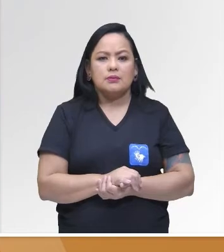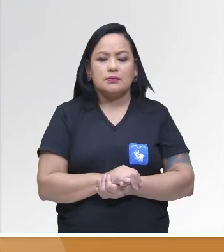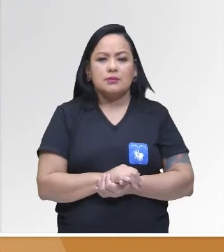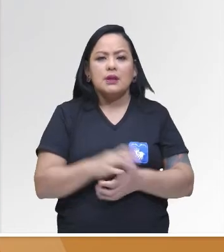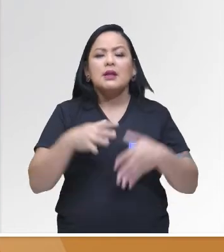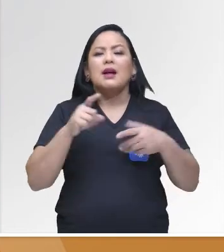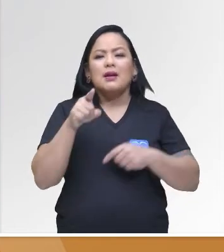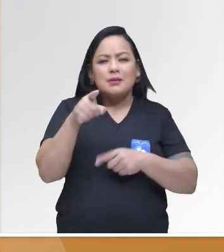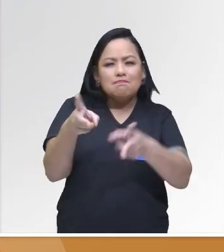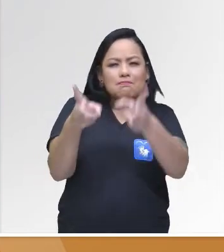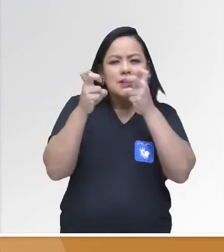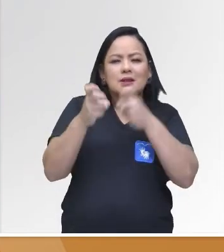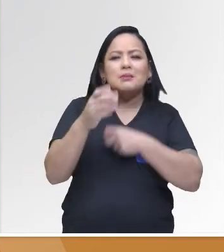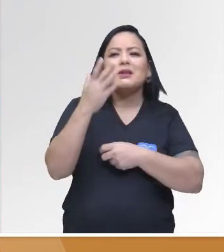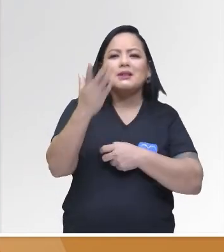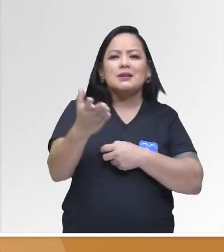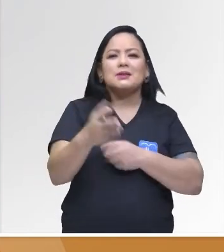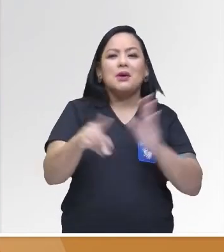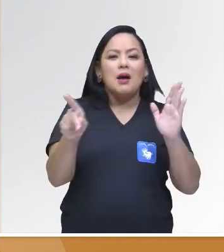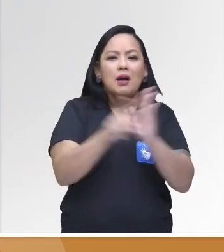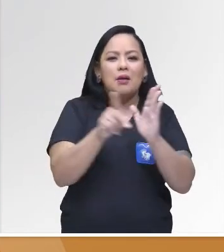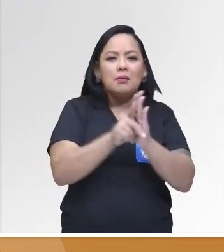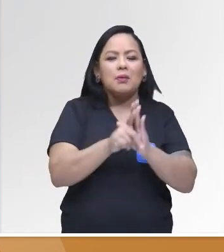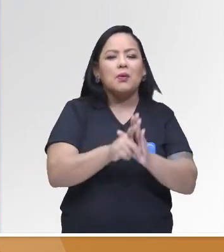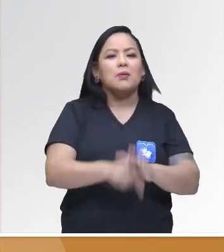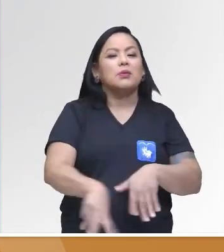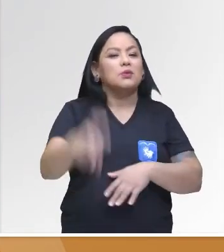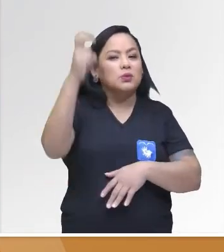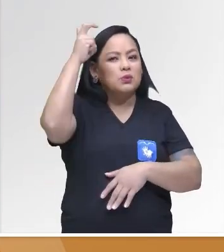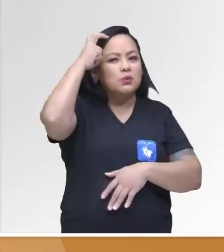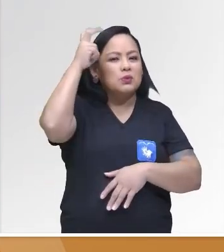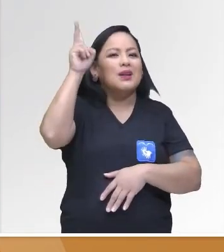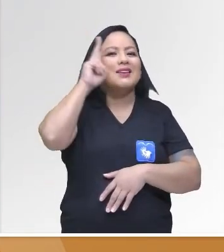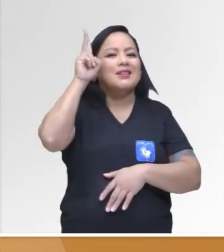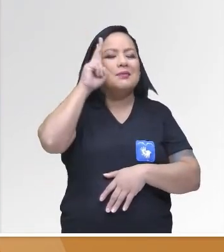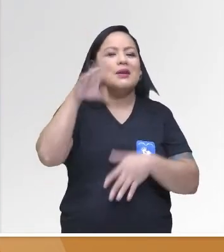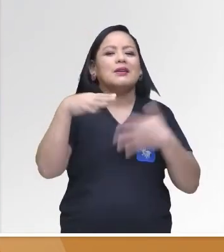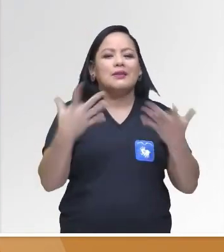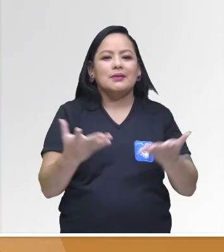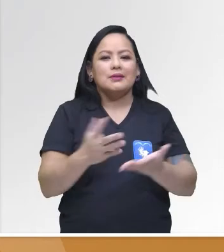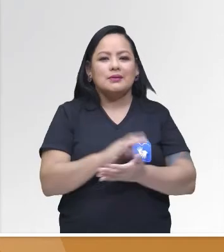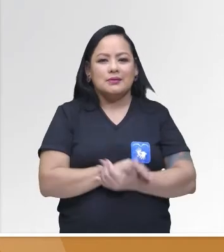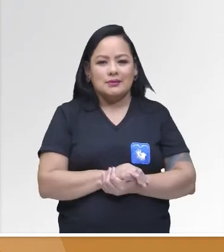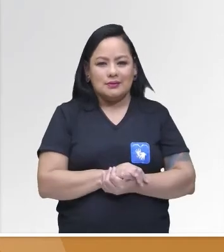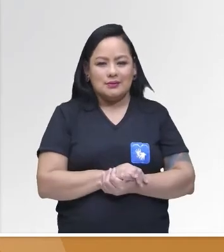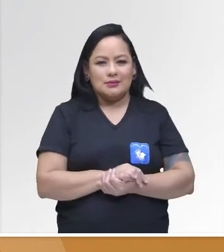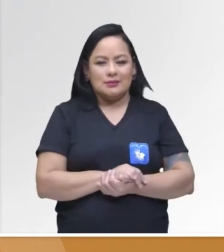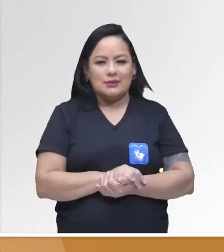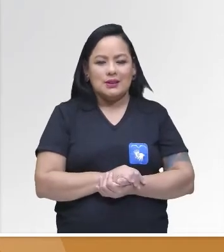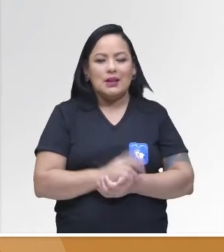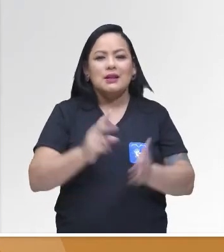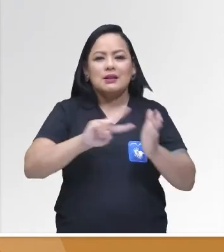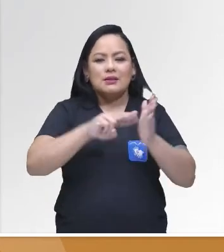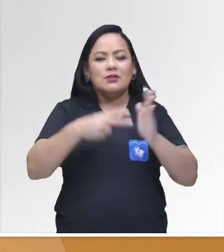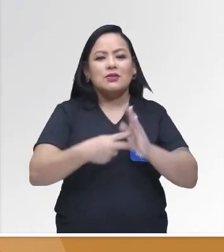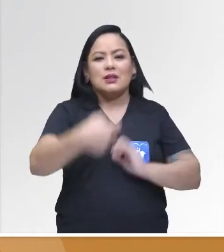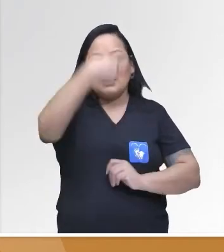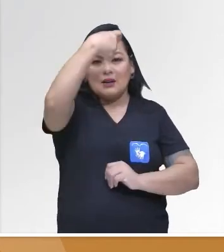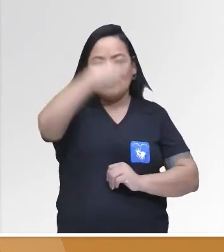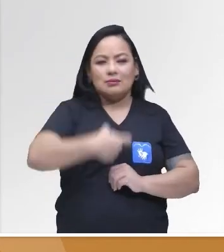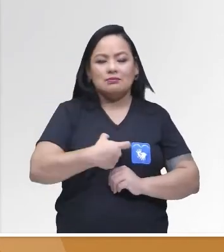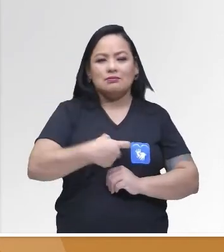a cara, é o jeito daquela cultura. Isso é a identidade